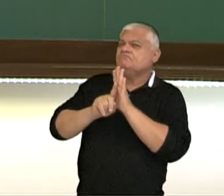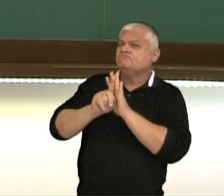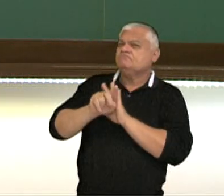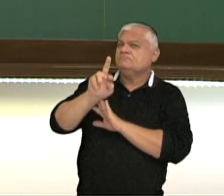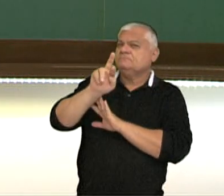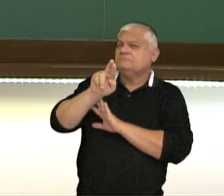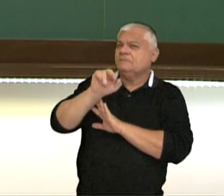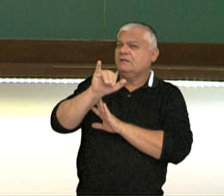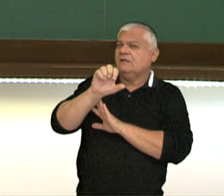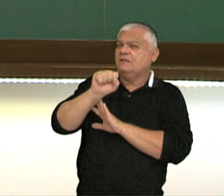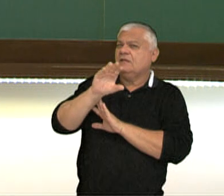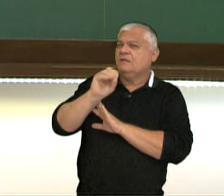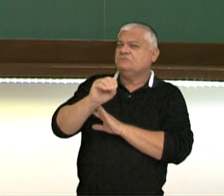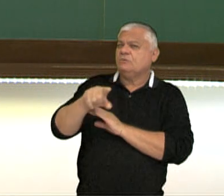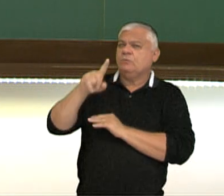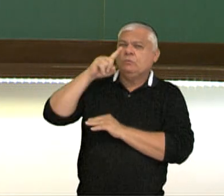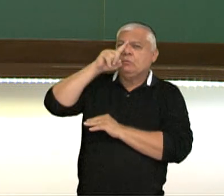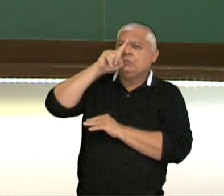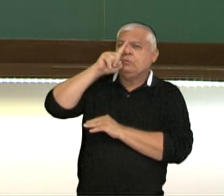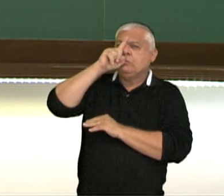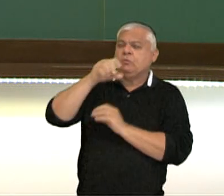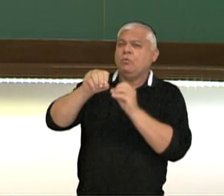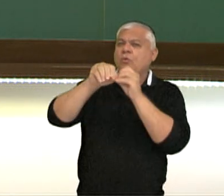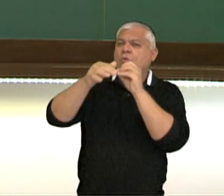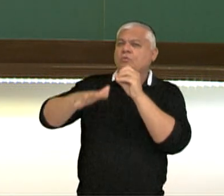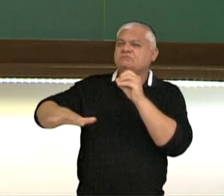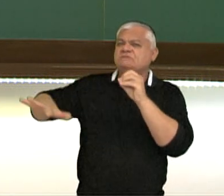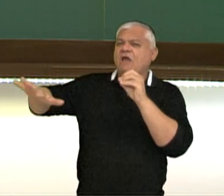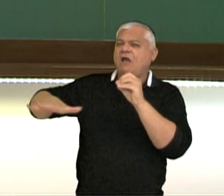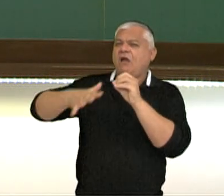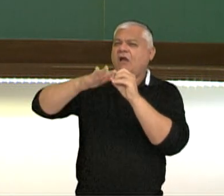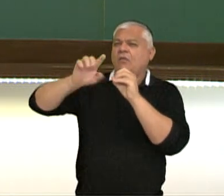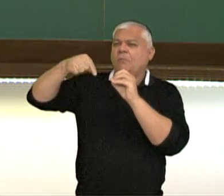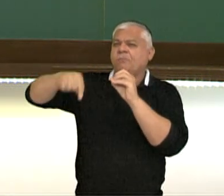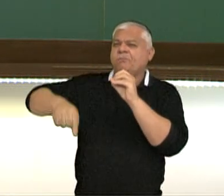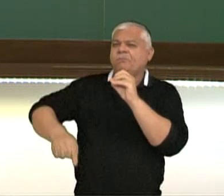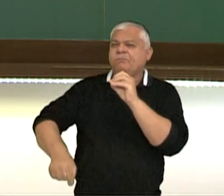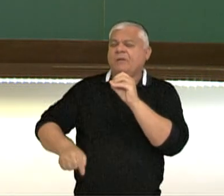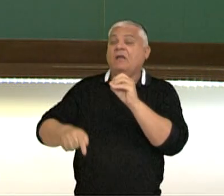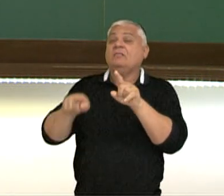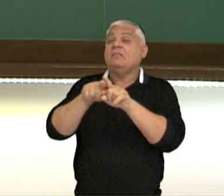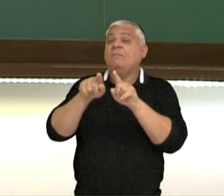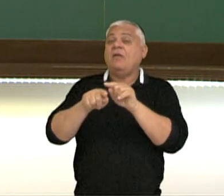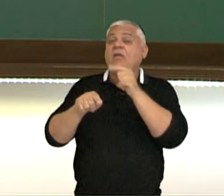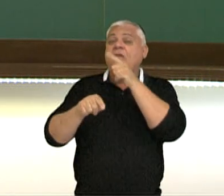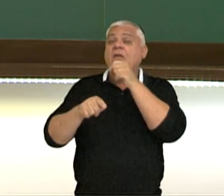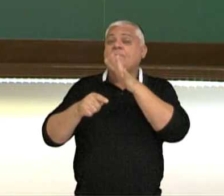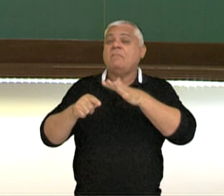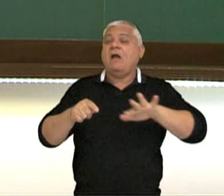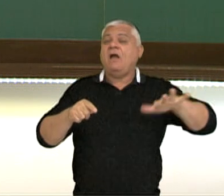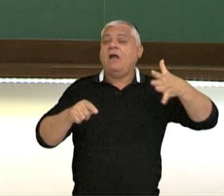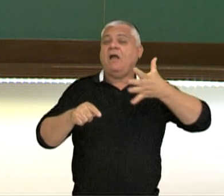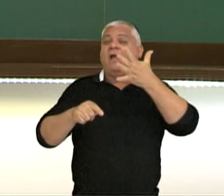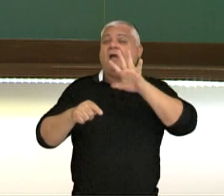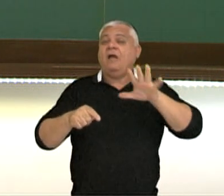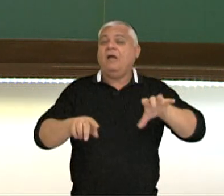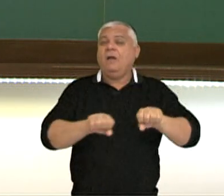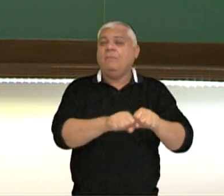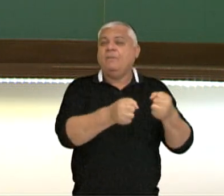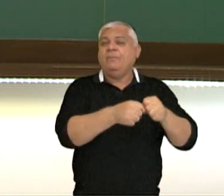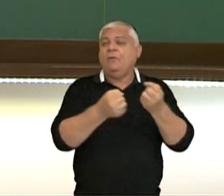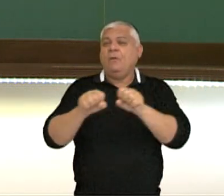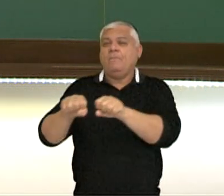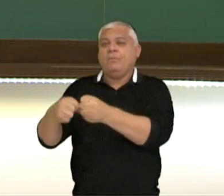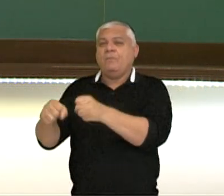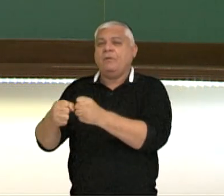né, ambientais para as áreas de oceanos e mares, mas no sentido de entender que essas áreas são ricas em